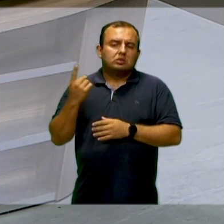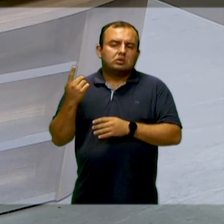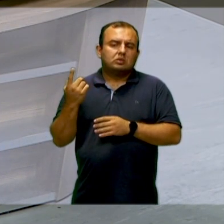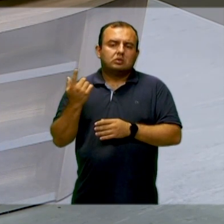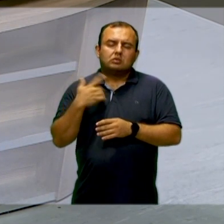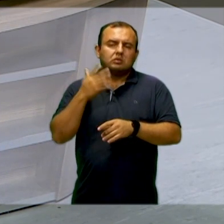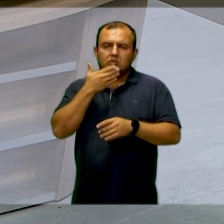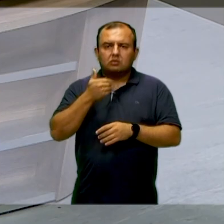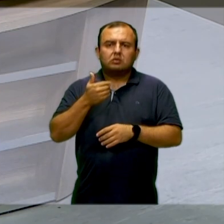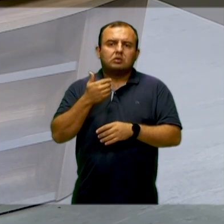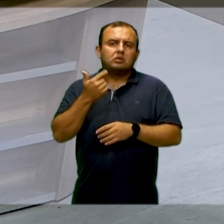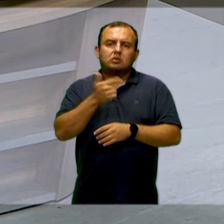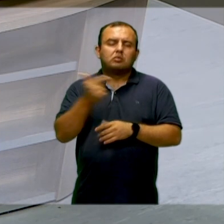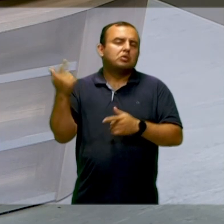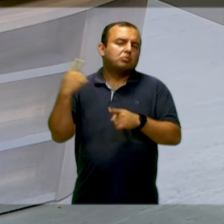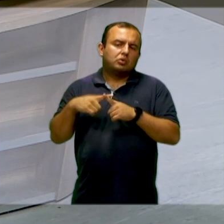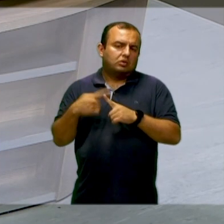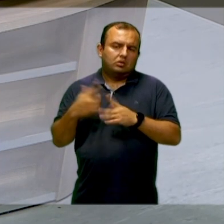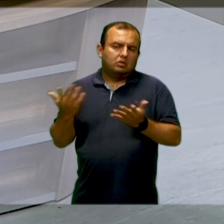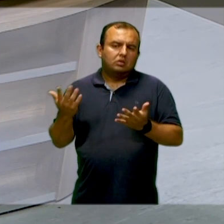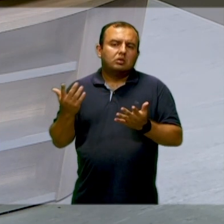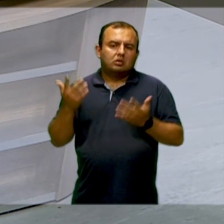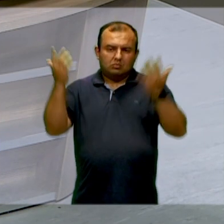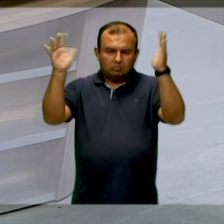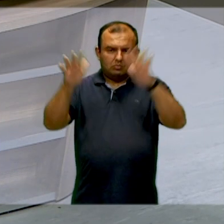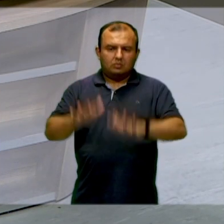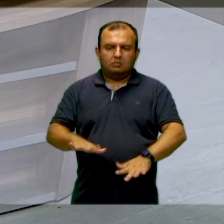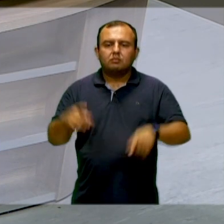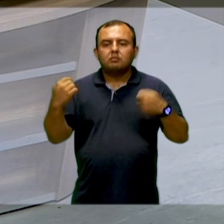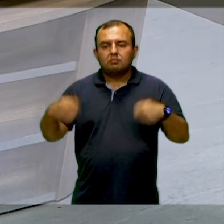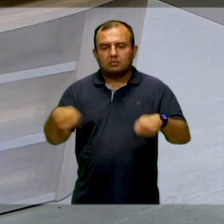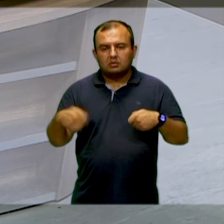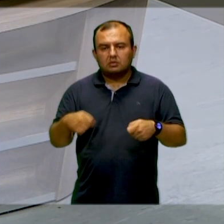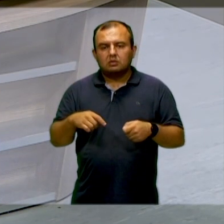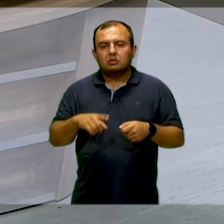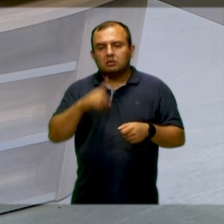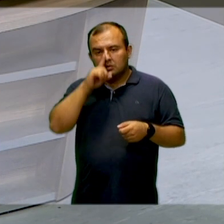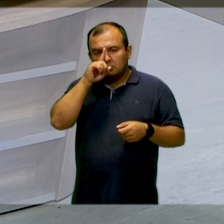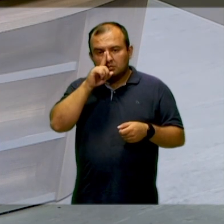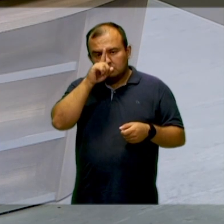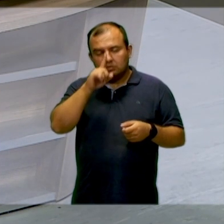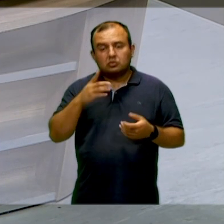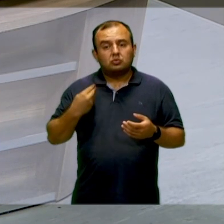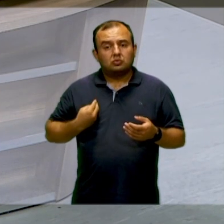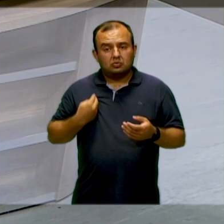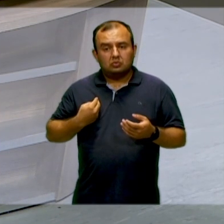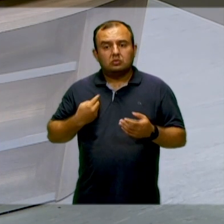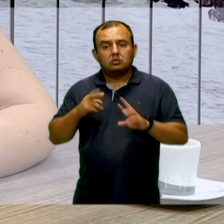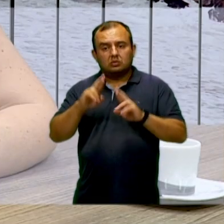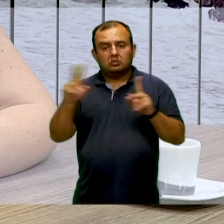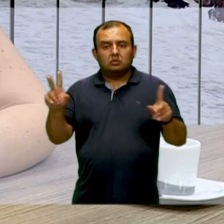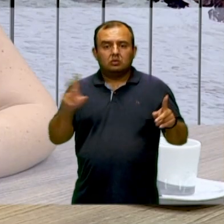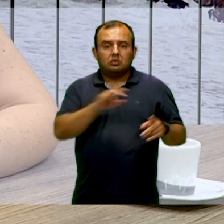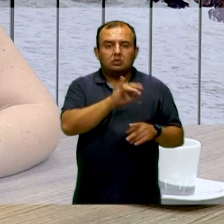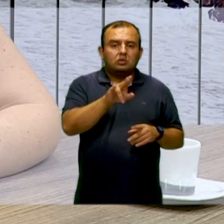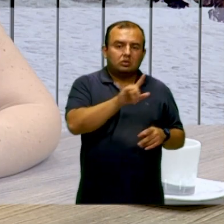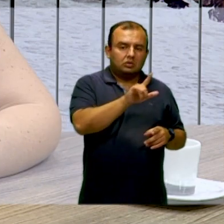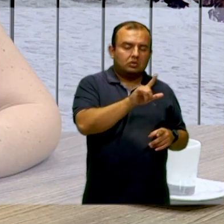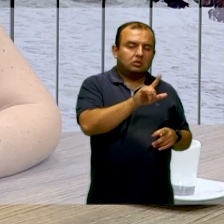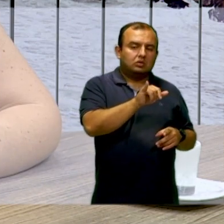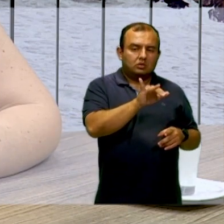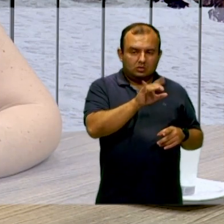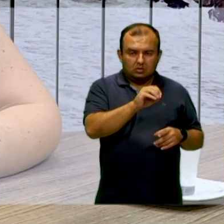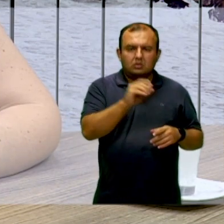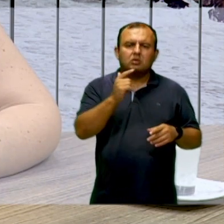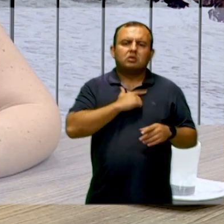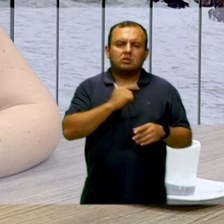meu Deus, não tem porquê. Aquilo tem que derrubar. É risco de vida, é diferente. Diferente do Juscelio. O Juscelio está